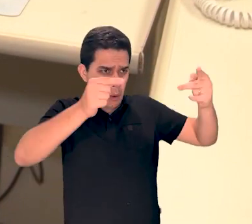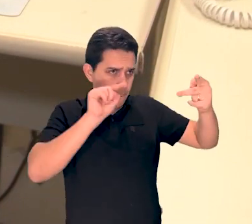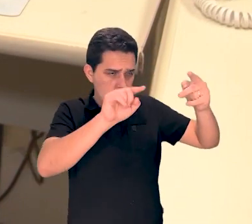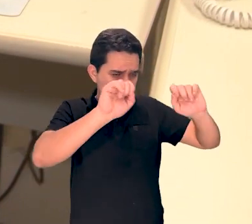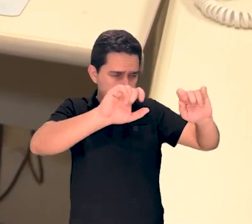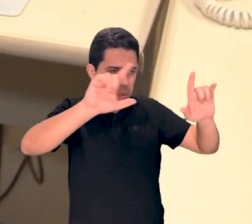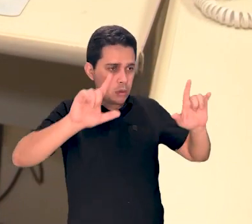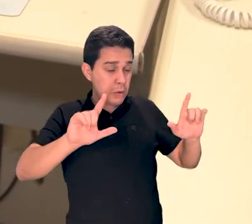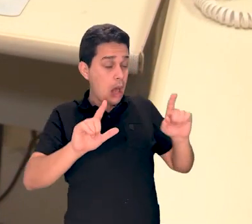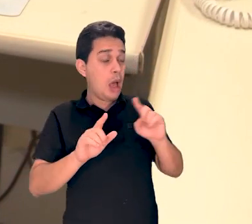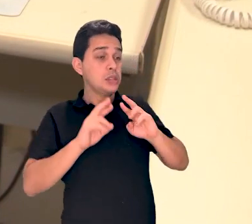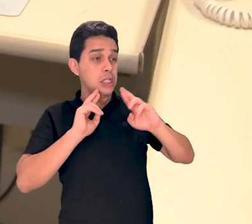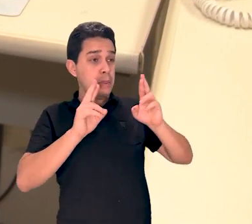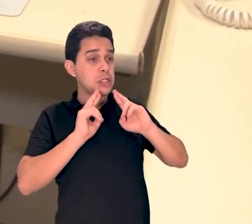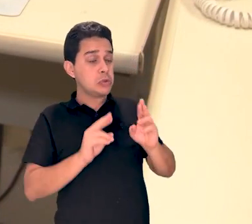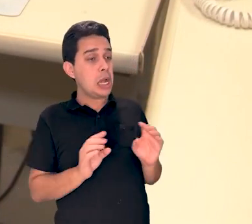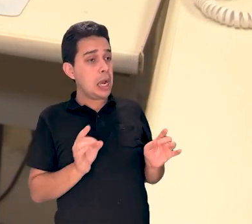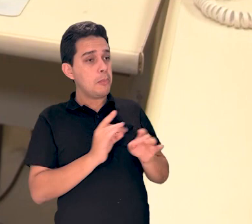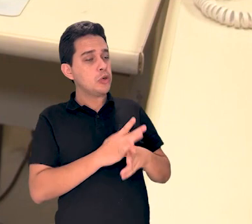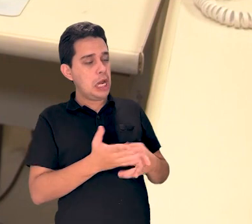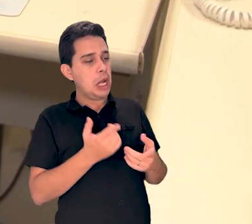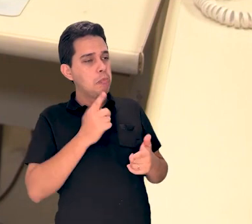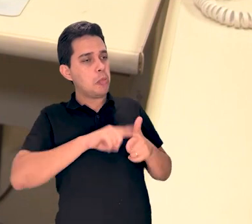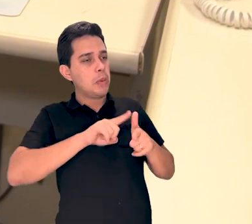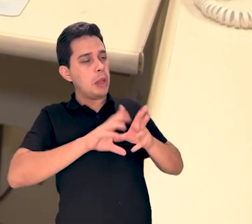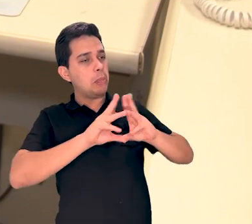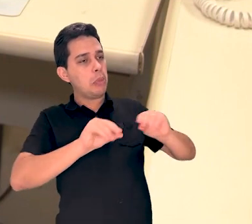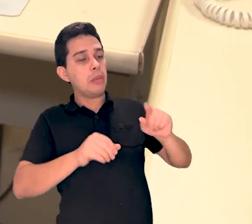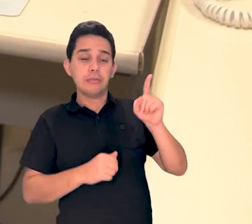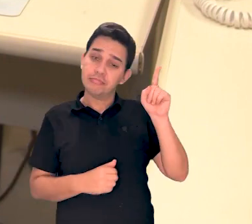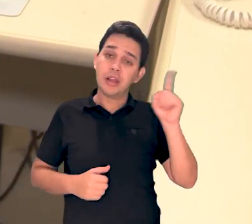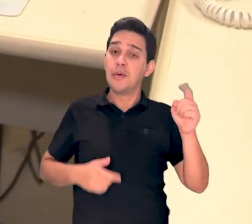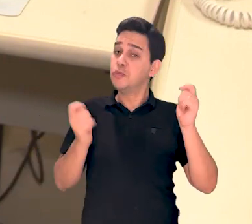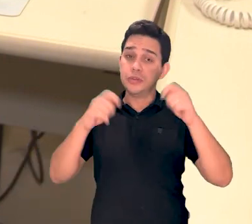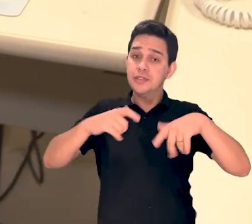cumprir o que ele não faz mas